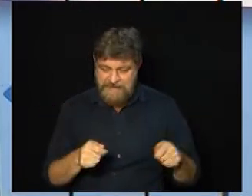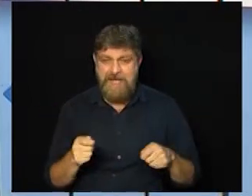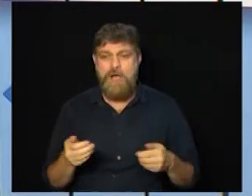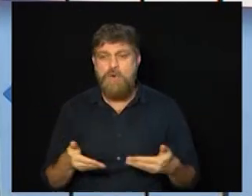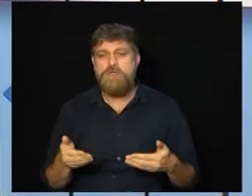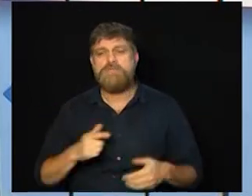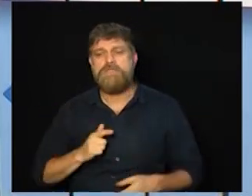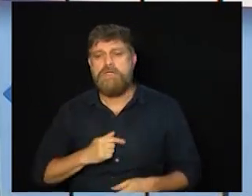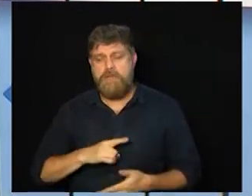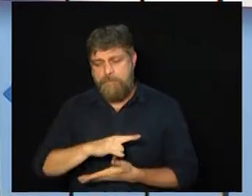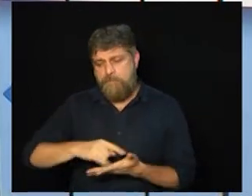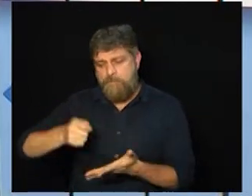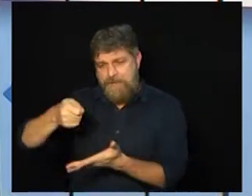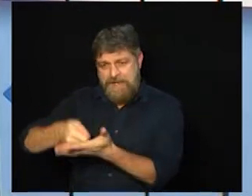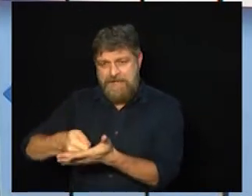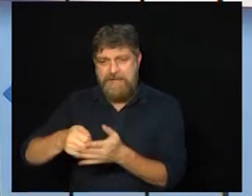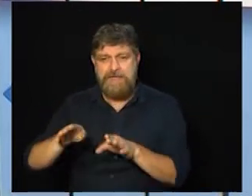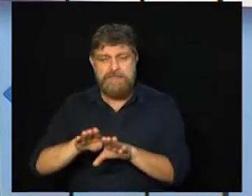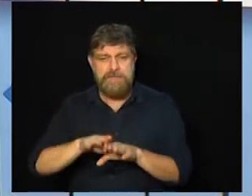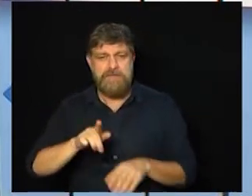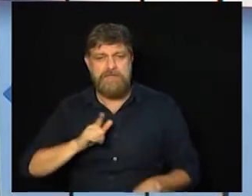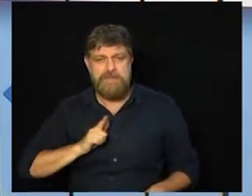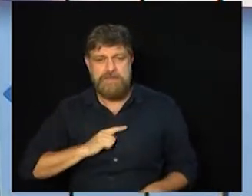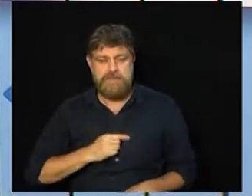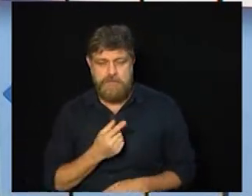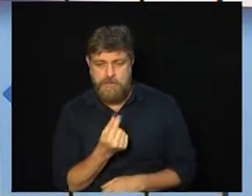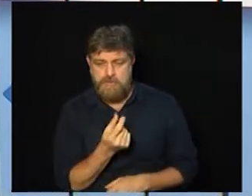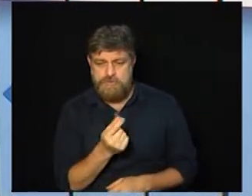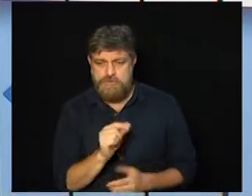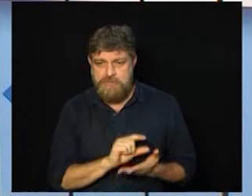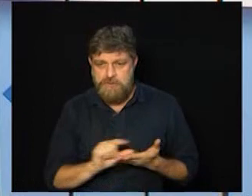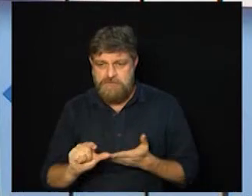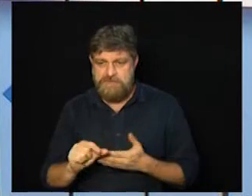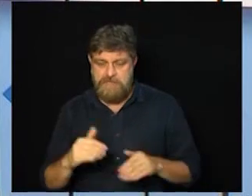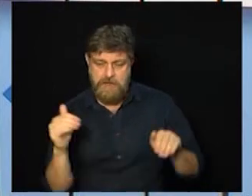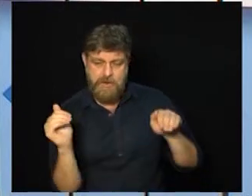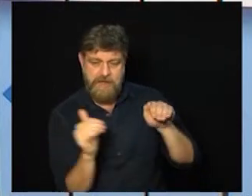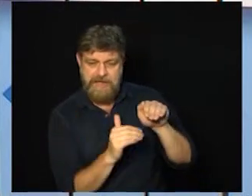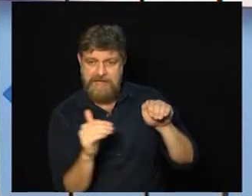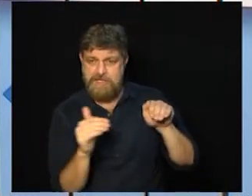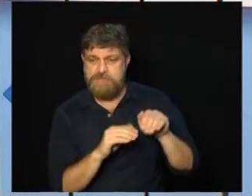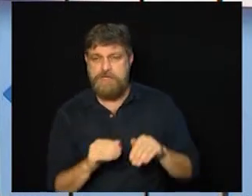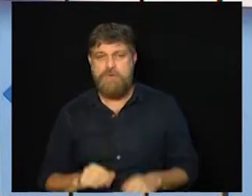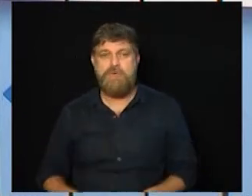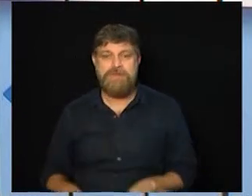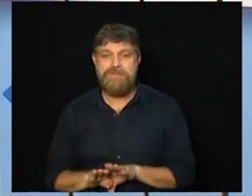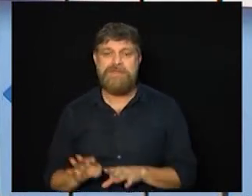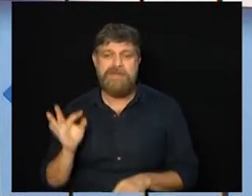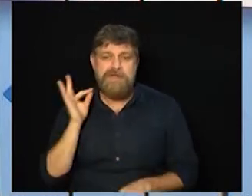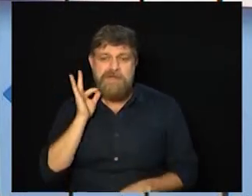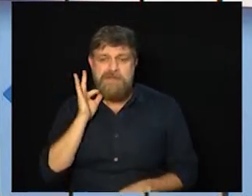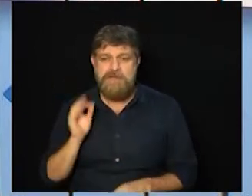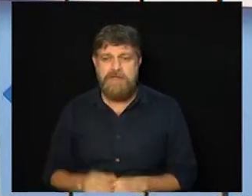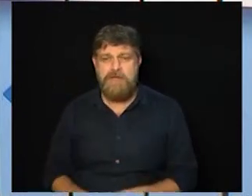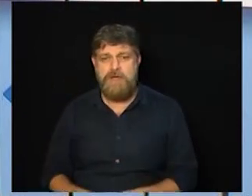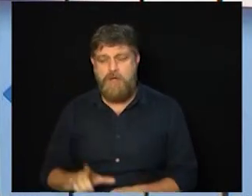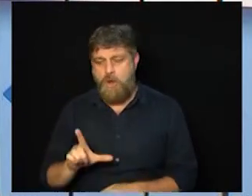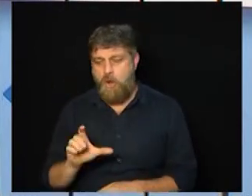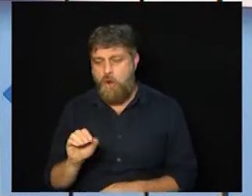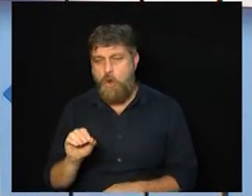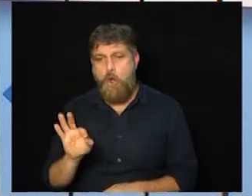para pagamento em boletos inclusive também os recursos usando o caixa tem ou na rede lotérica credenciada